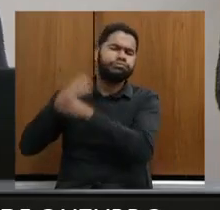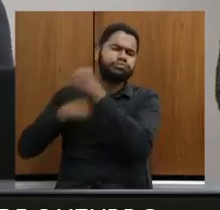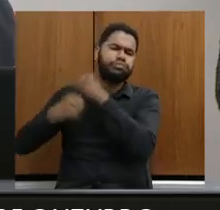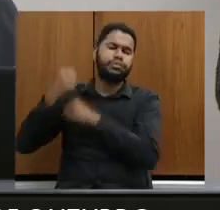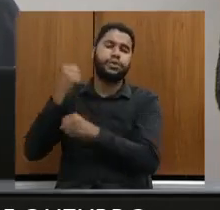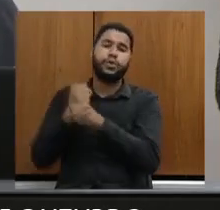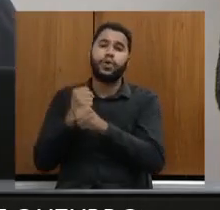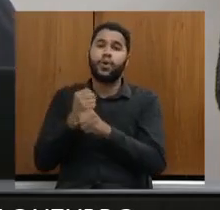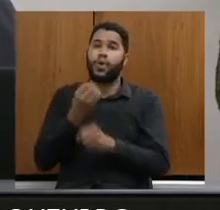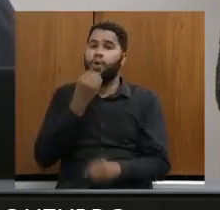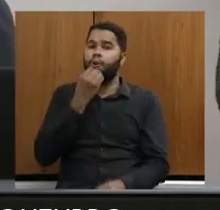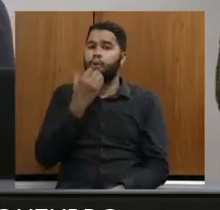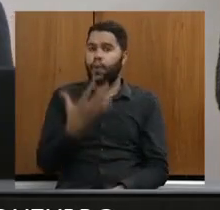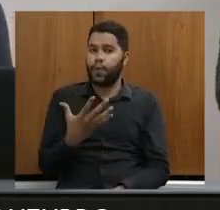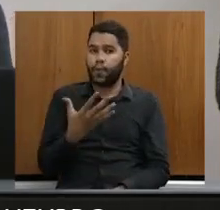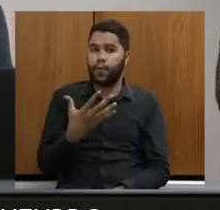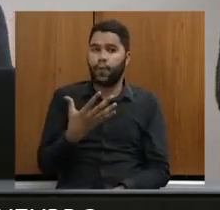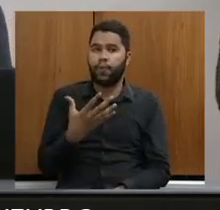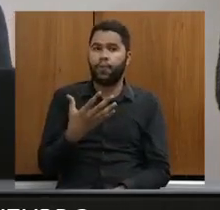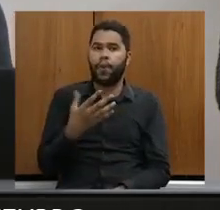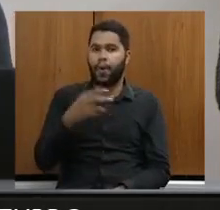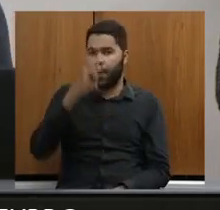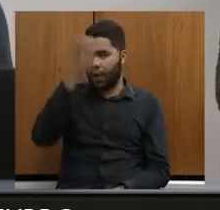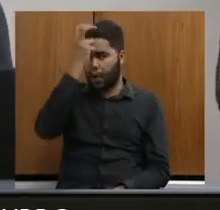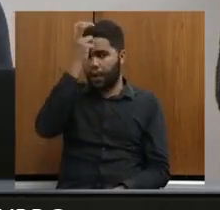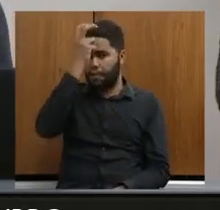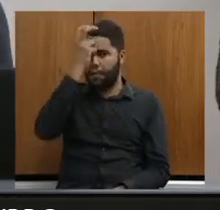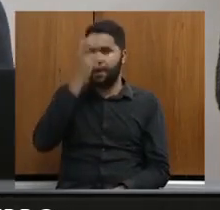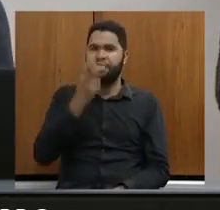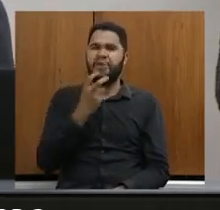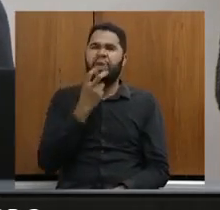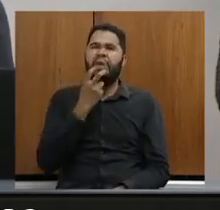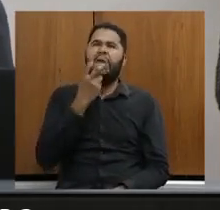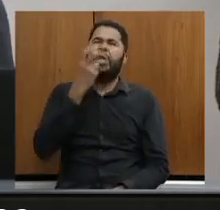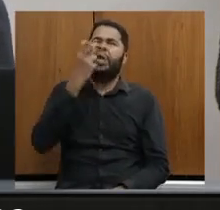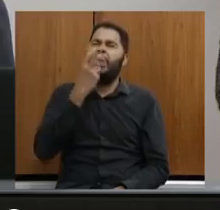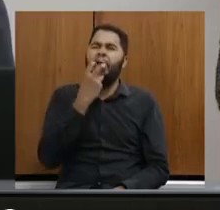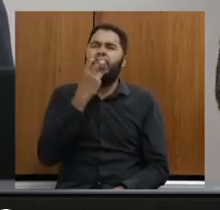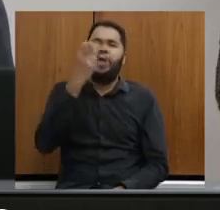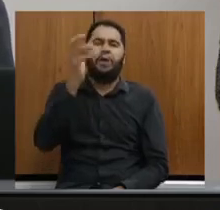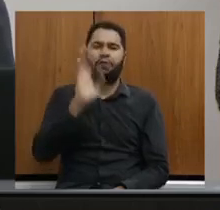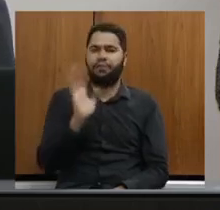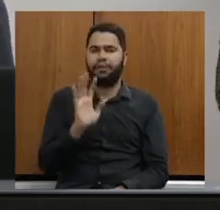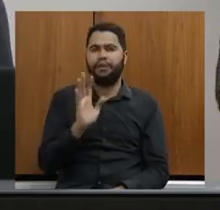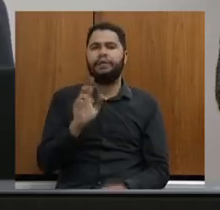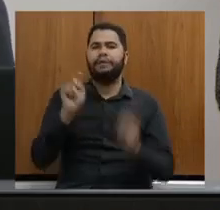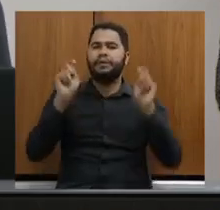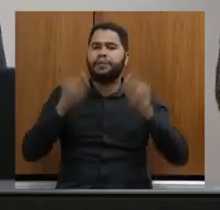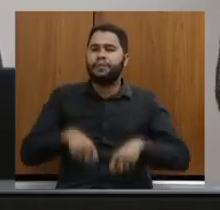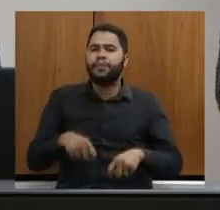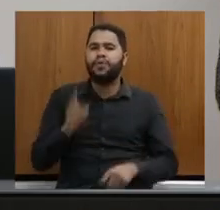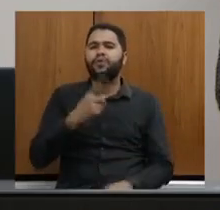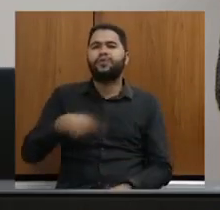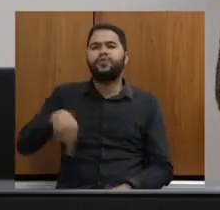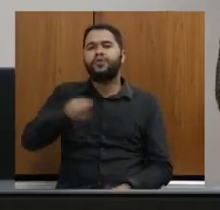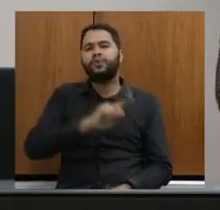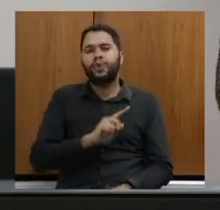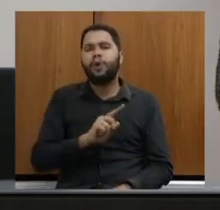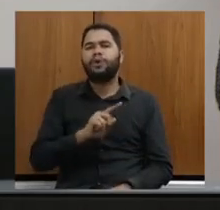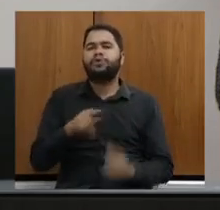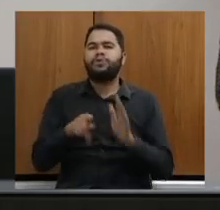o bom cabrito não der mas sempre haverá uma possibilidade da gente